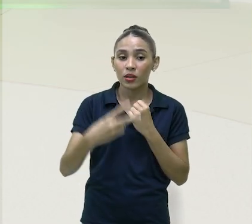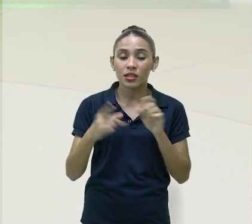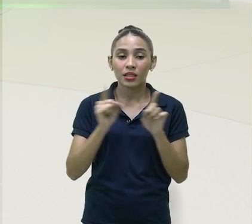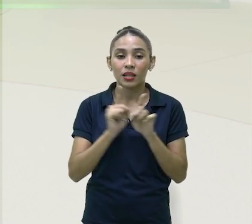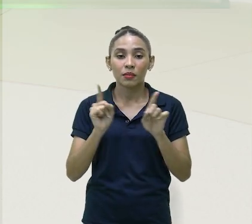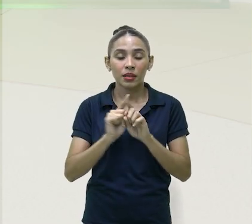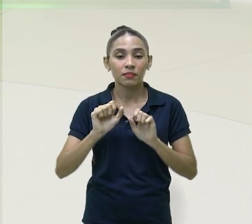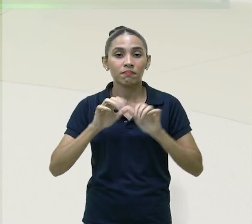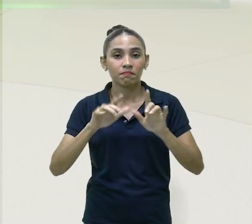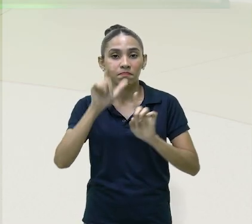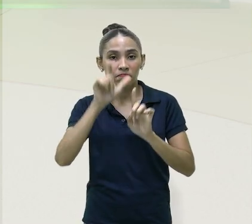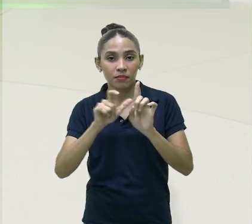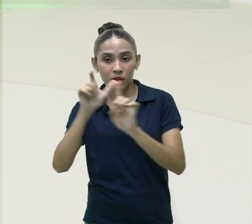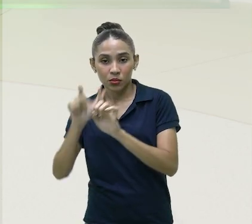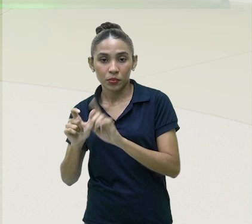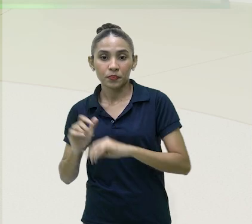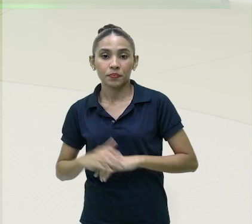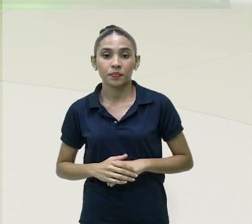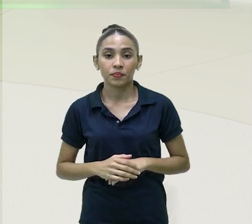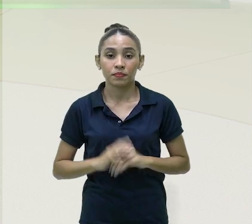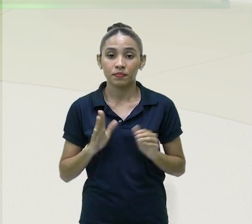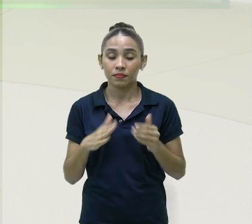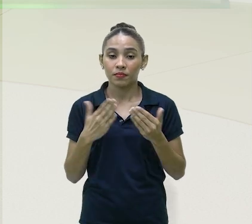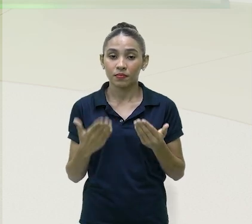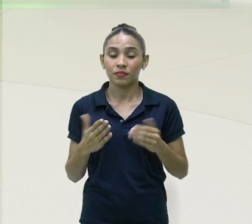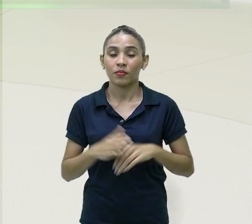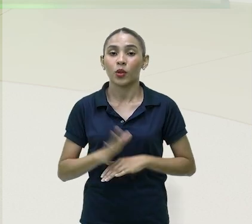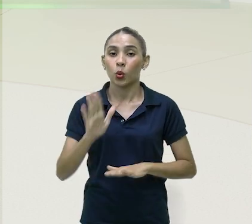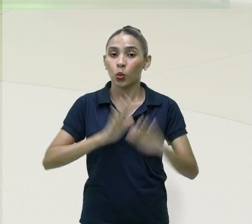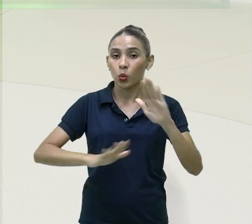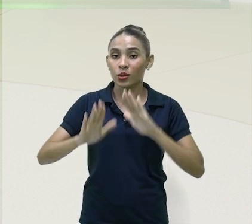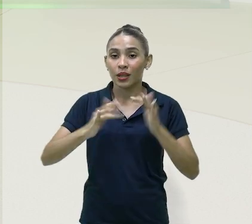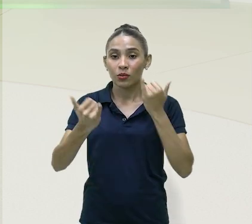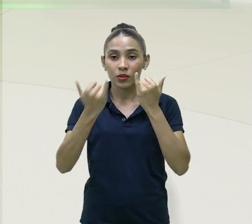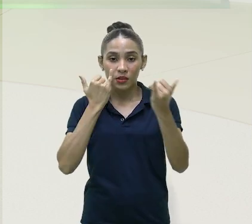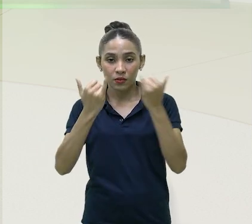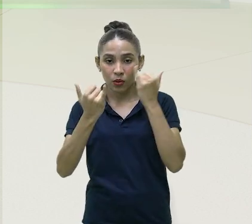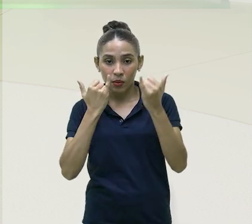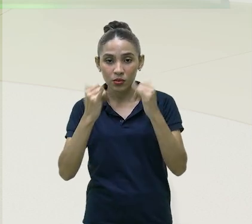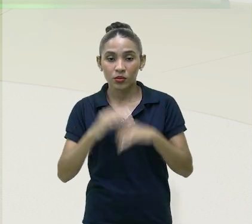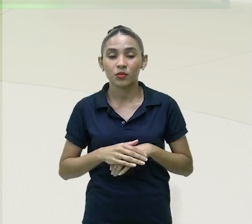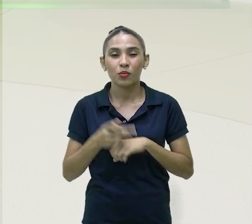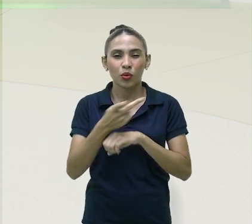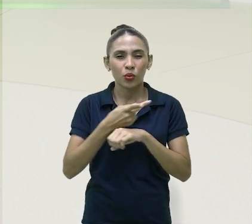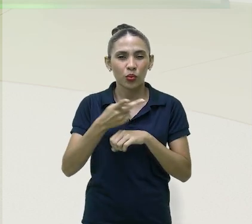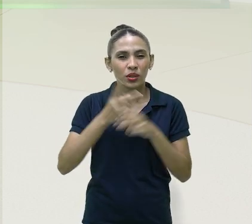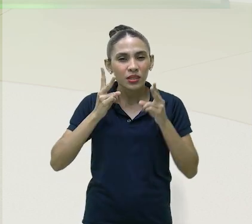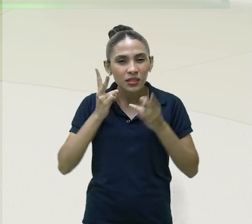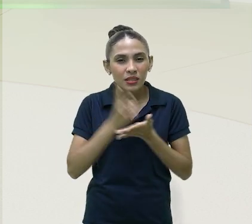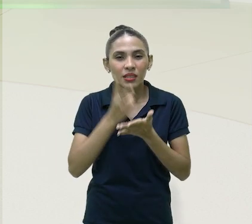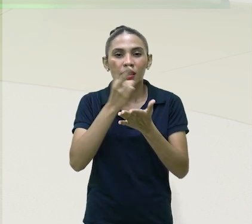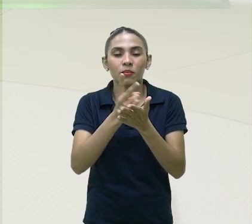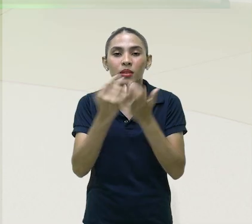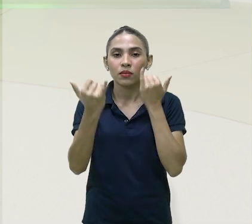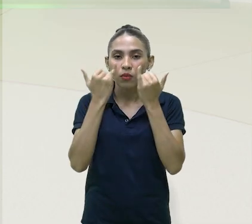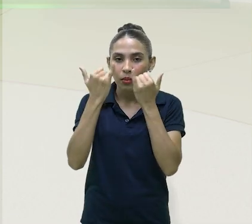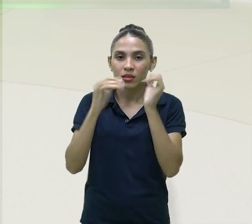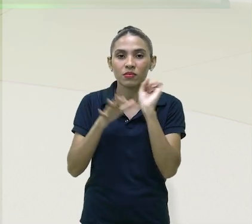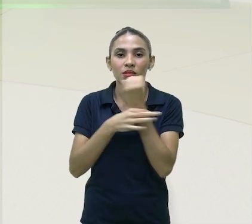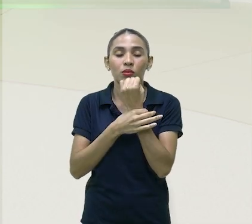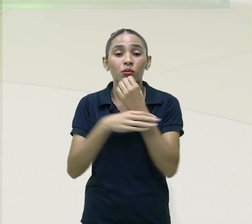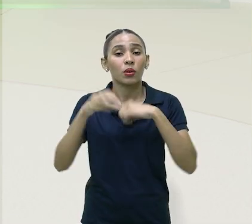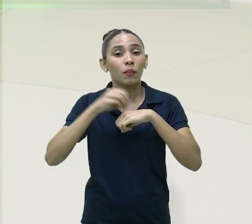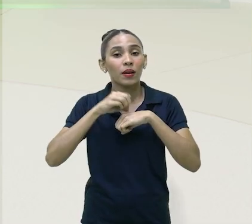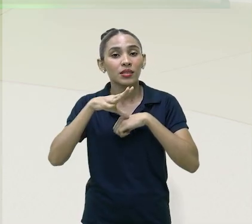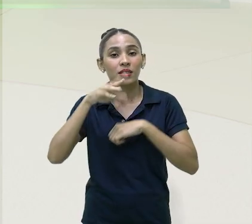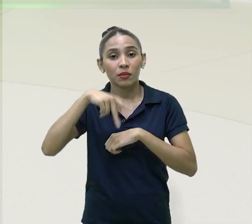que transcendem o indivíduo. Então, muito cuidado com as informações, né? Procure informações confiáveis. Essa é uma